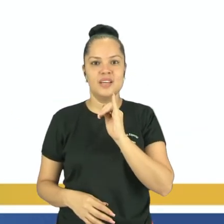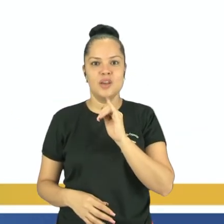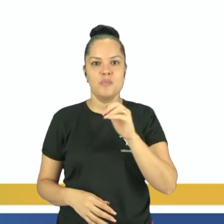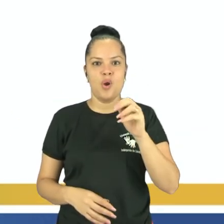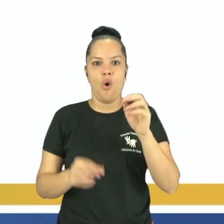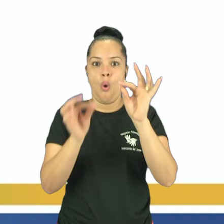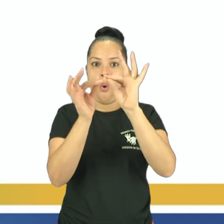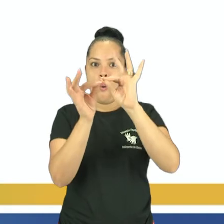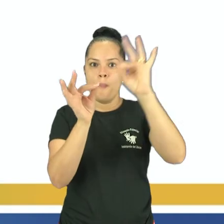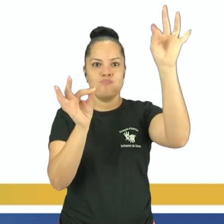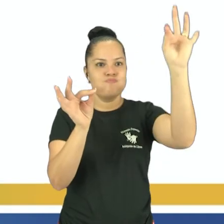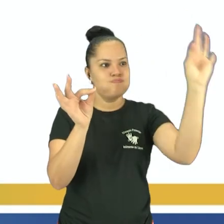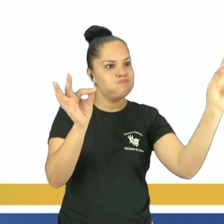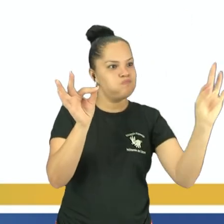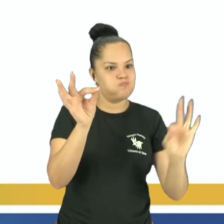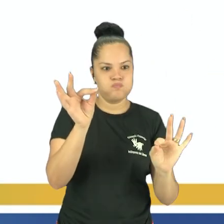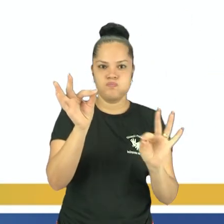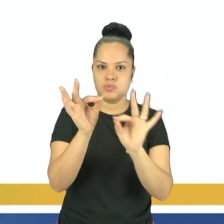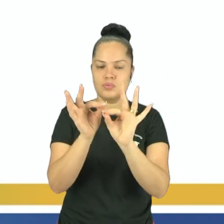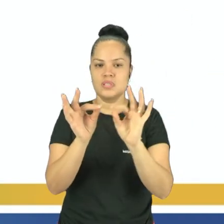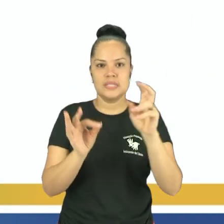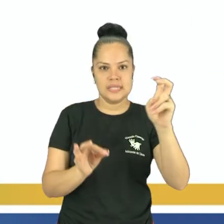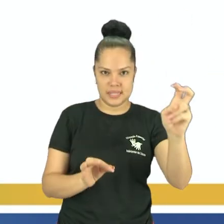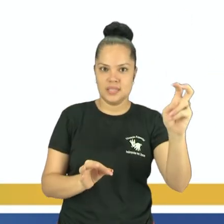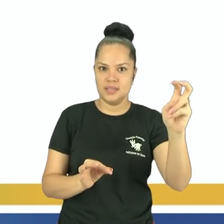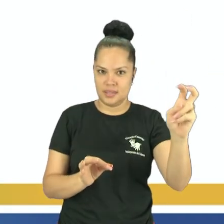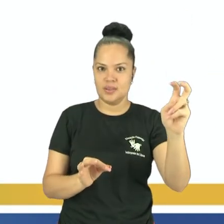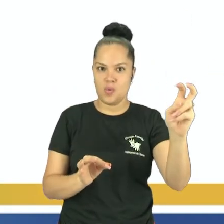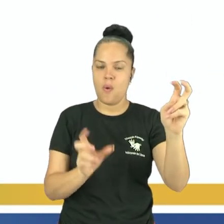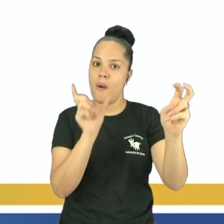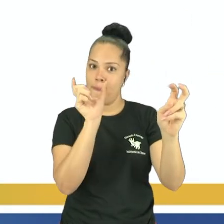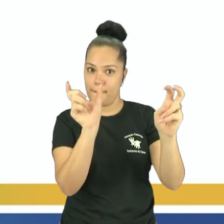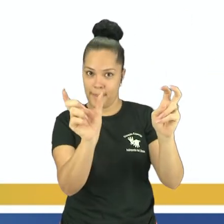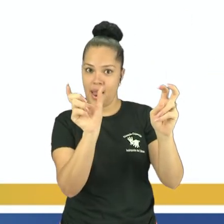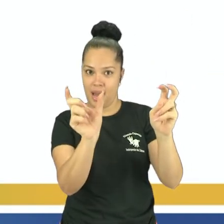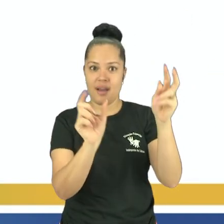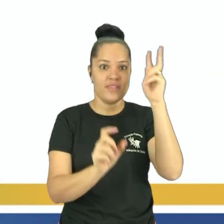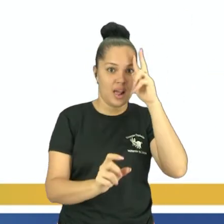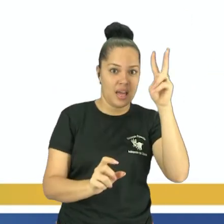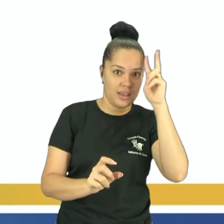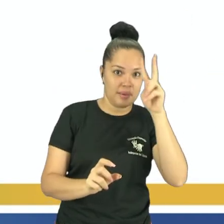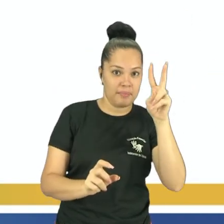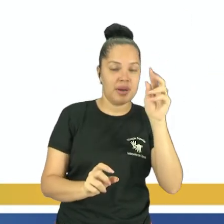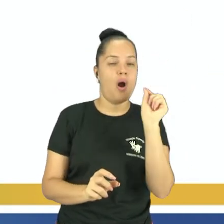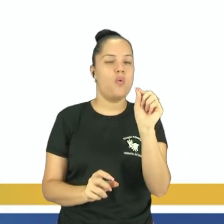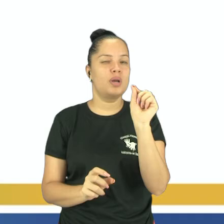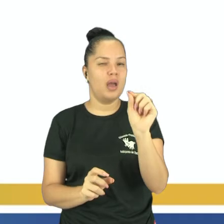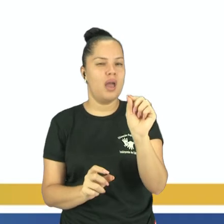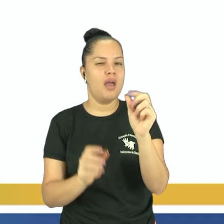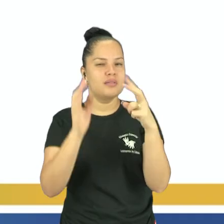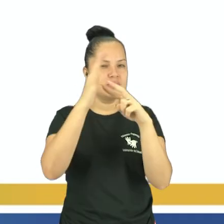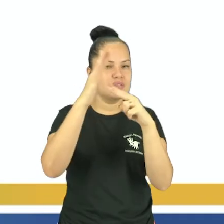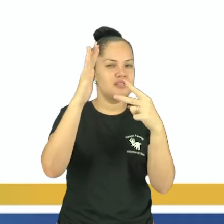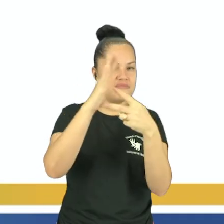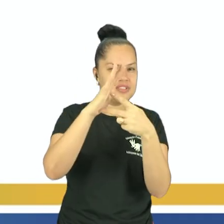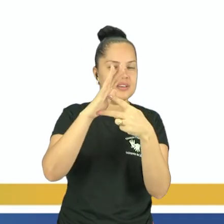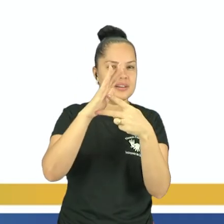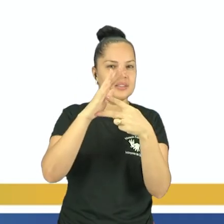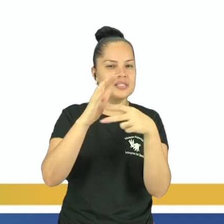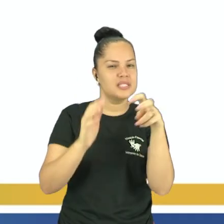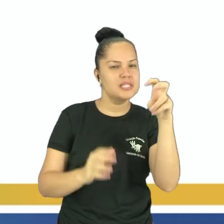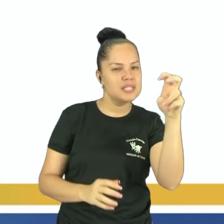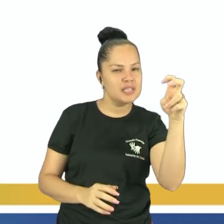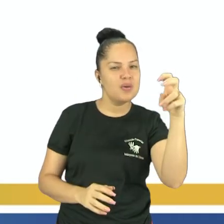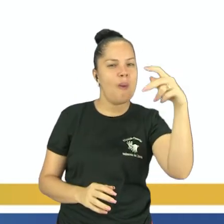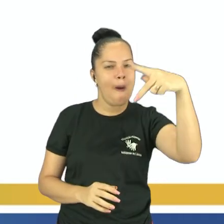5 lados, né? Vamos pensar no polígono de 5 lados. Automaticamente, a gente lembra do prefixo dele. Qual que é o prefixo aí da ideia de 5, né?